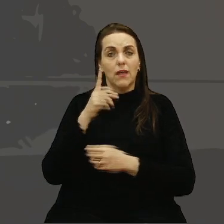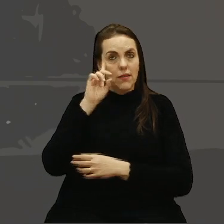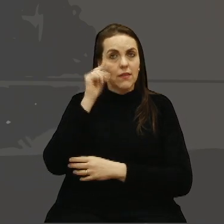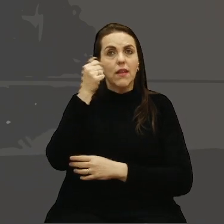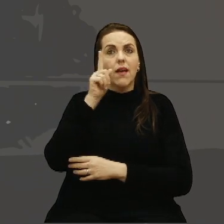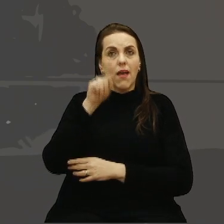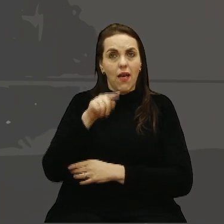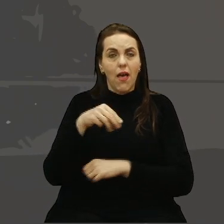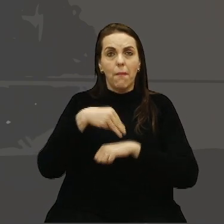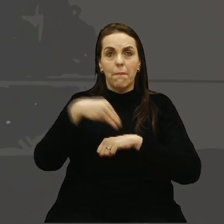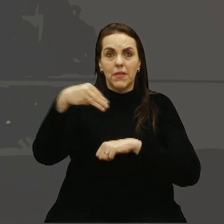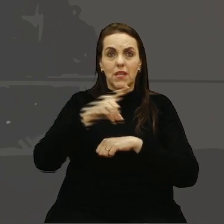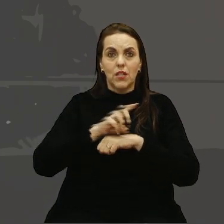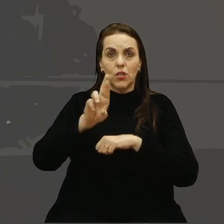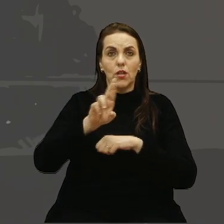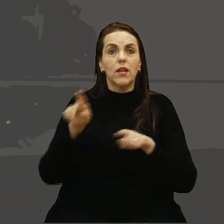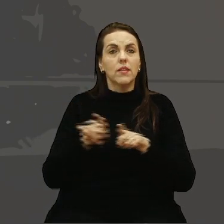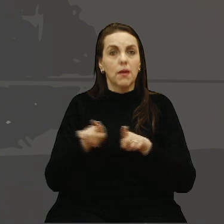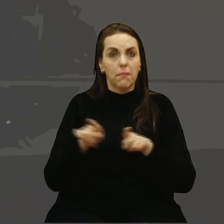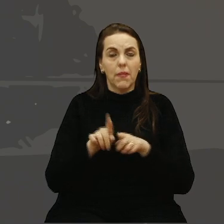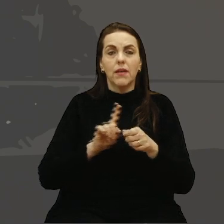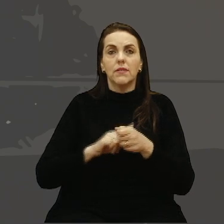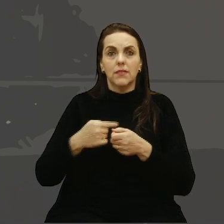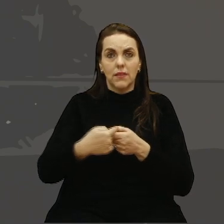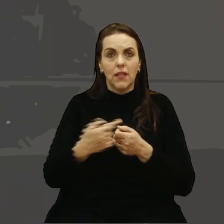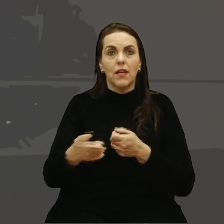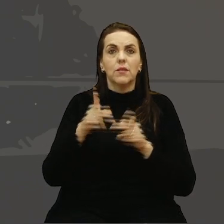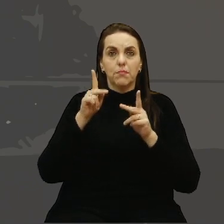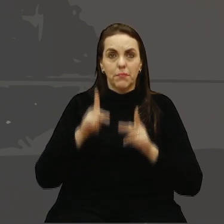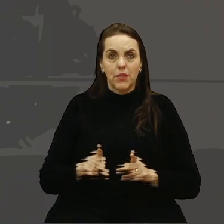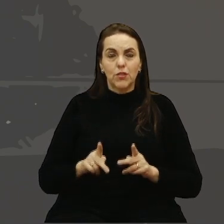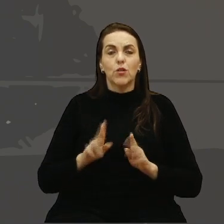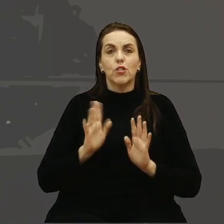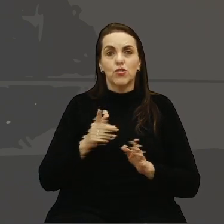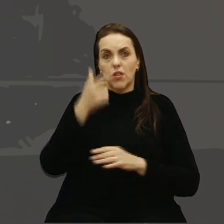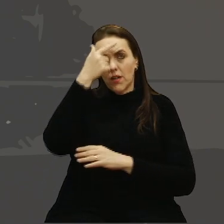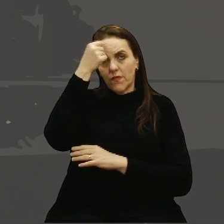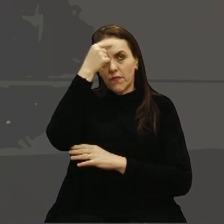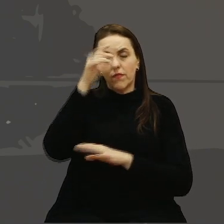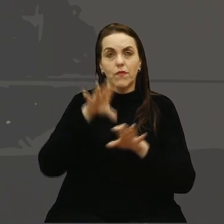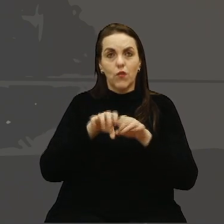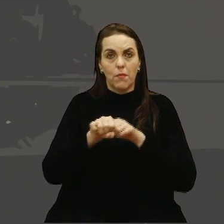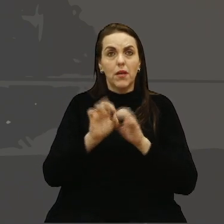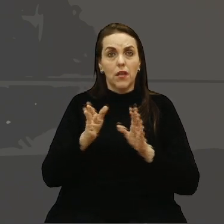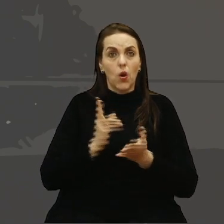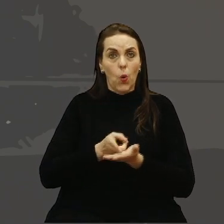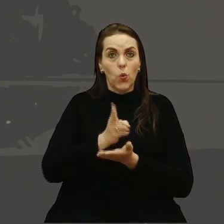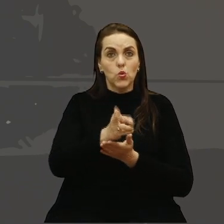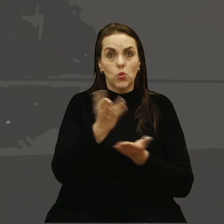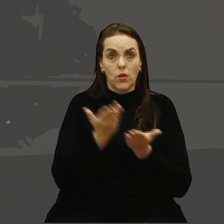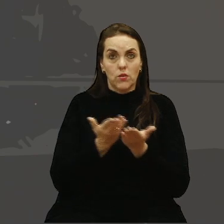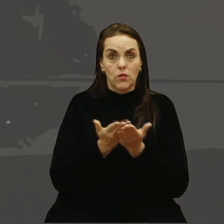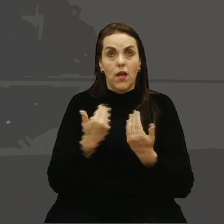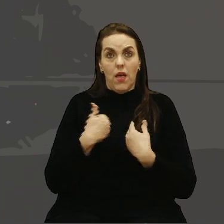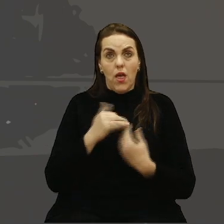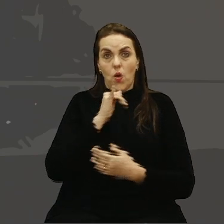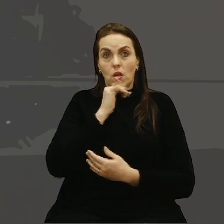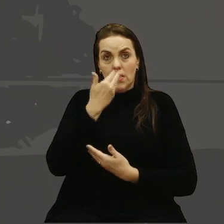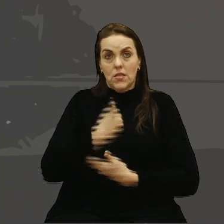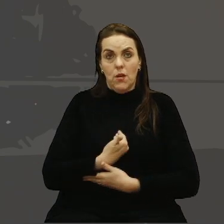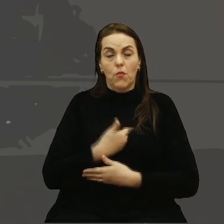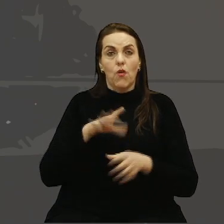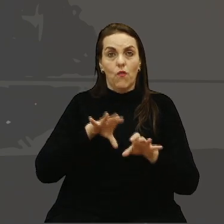ter mestrado e doutorado também na nossa cidade, para que as pessoas que têm graduação possam continuar os estudos. Eu, por exemplo, né, sou um exemplo disso. Fiz